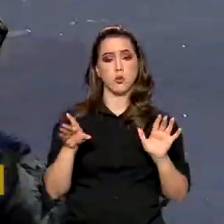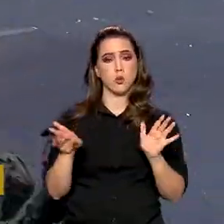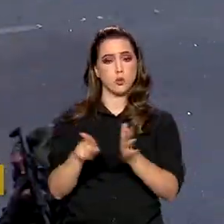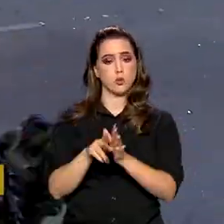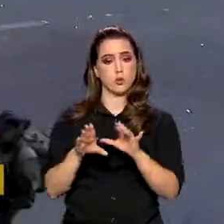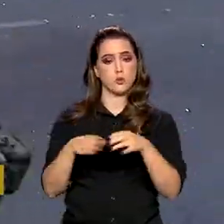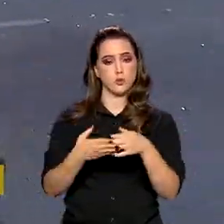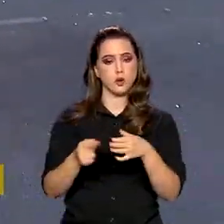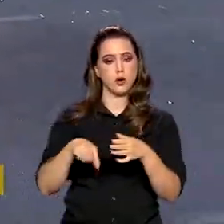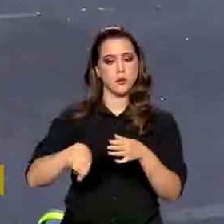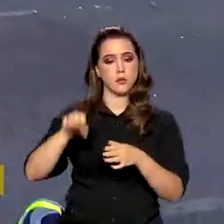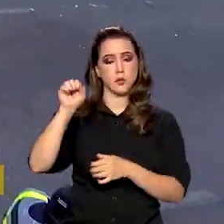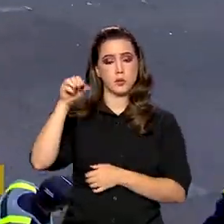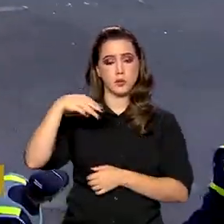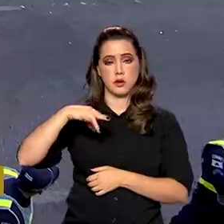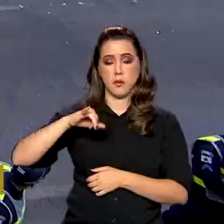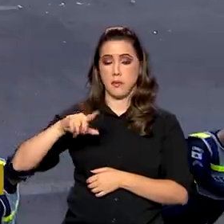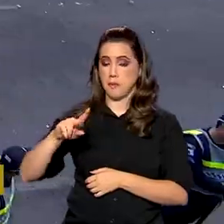do Brasil, é caracterizado